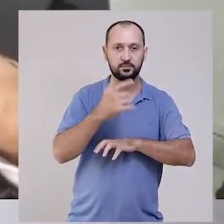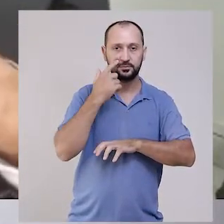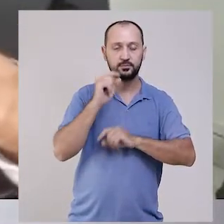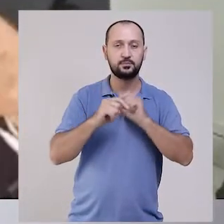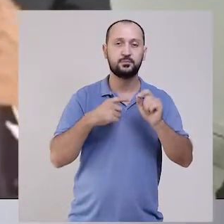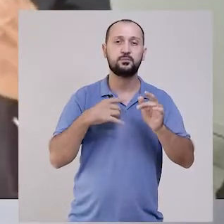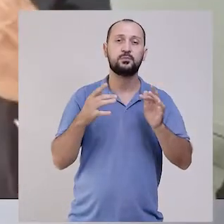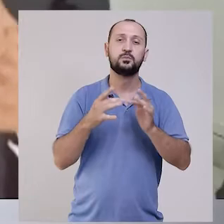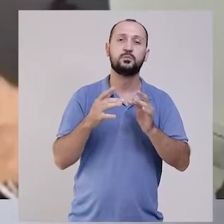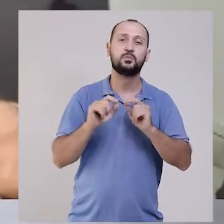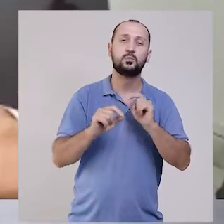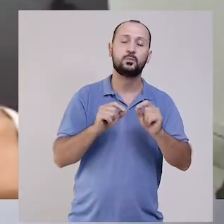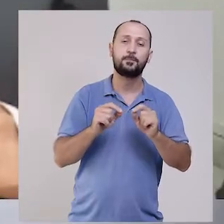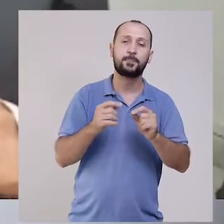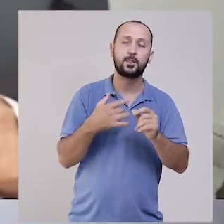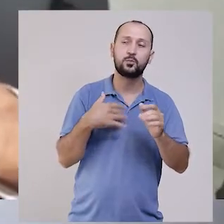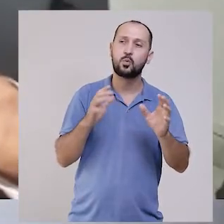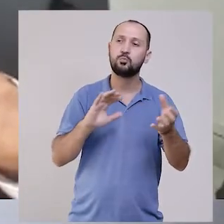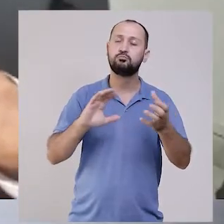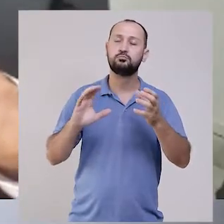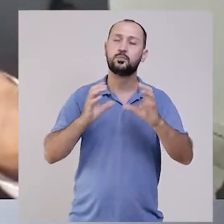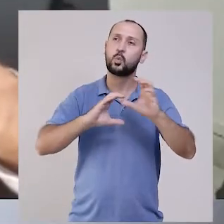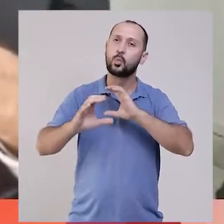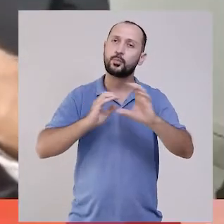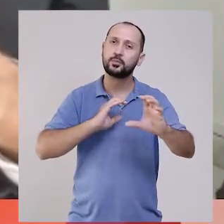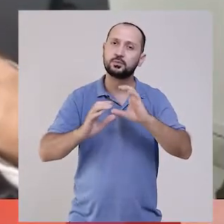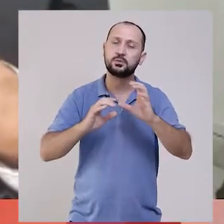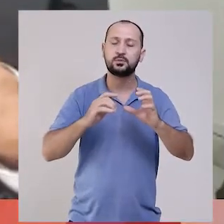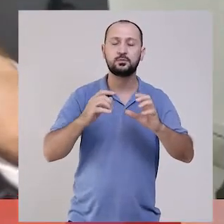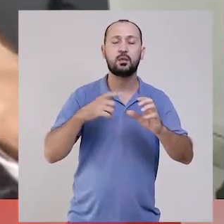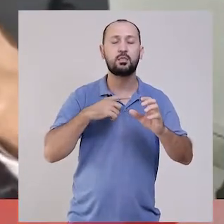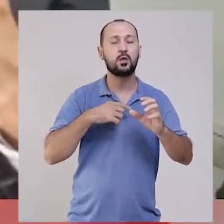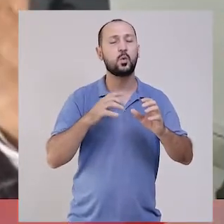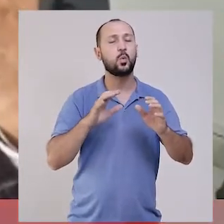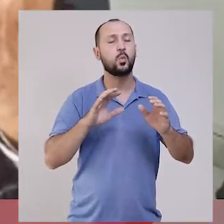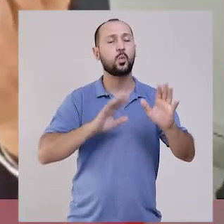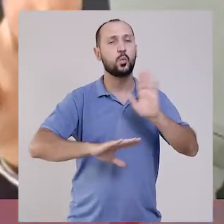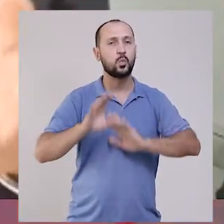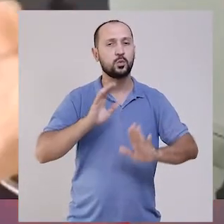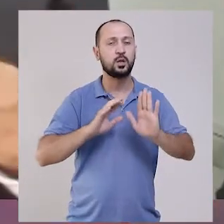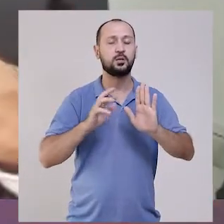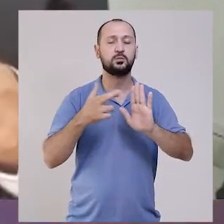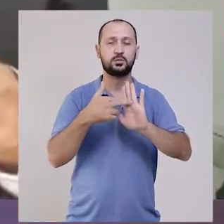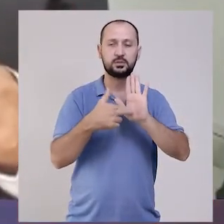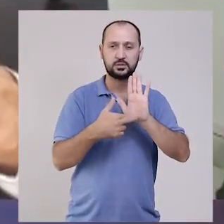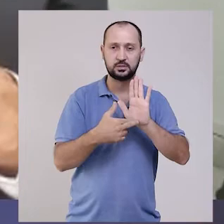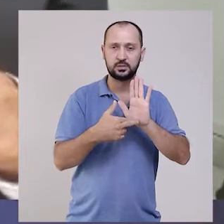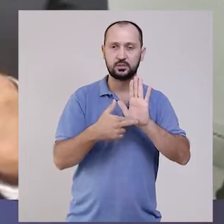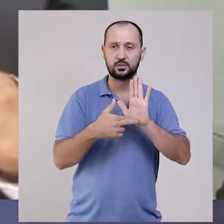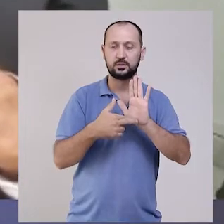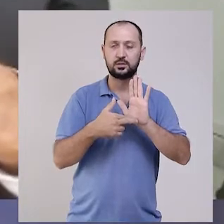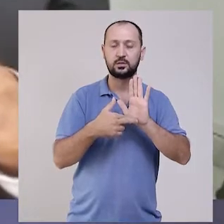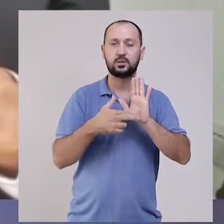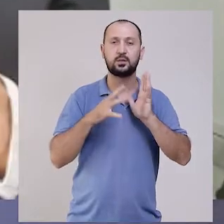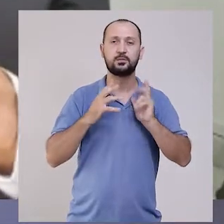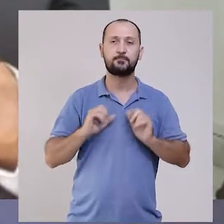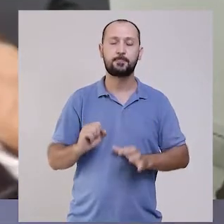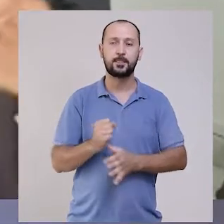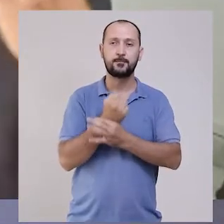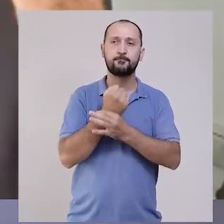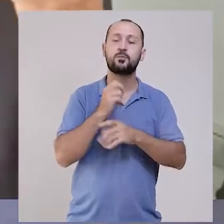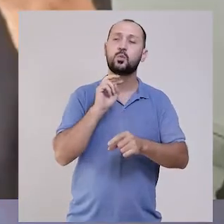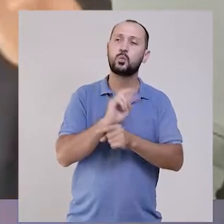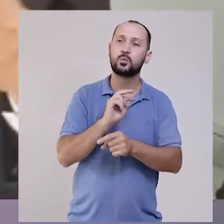seja convívio com segurança. Como nós falamos, se a pessoa é suspeita, ela não deve ir.